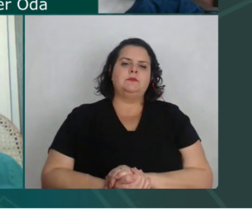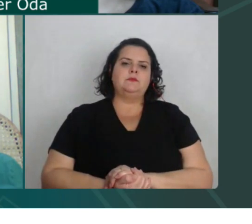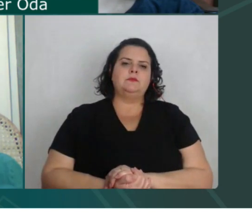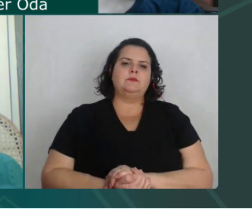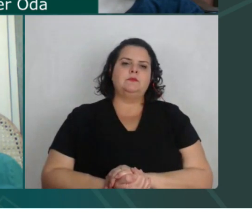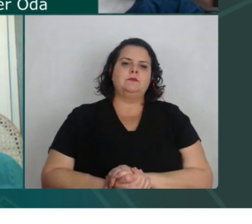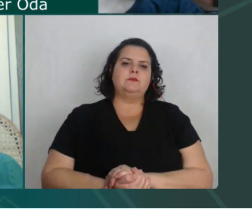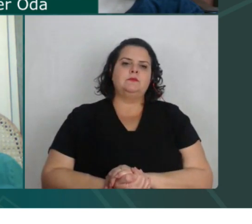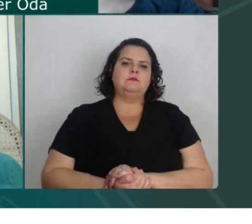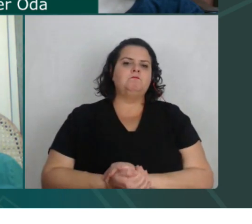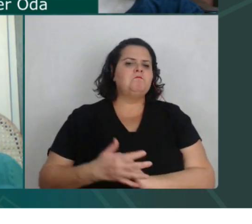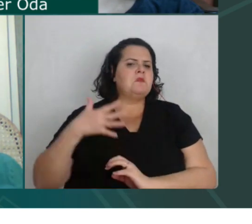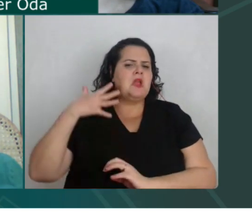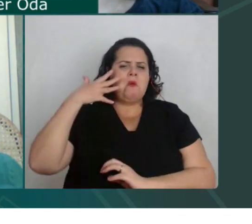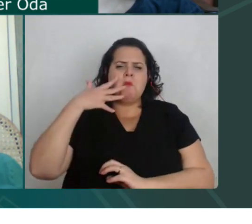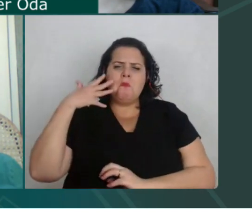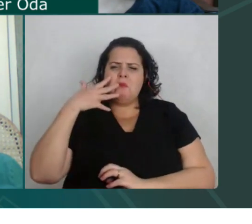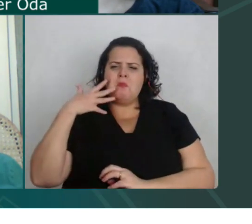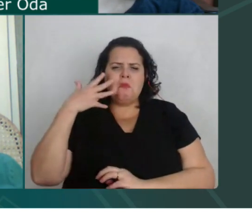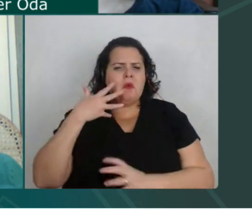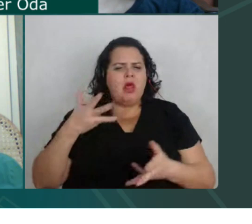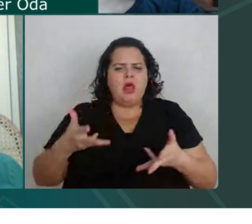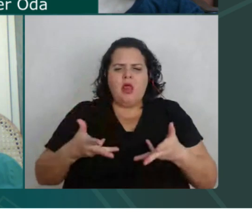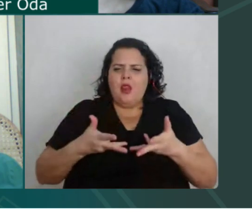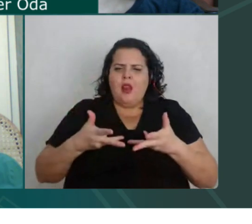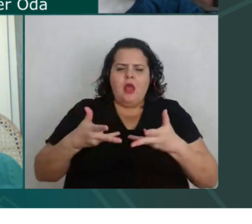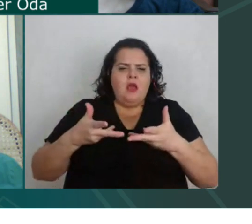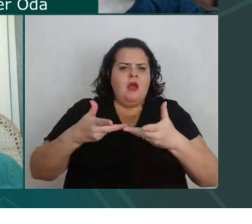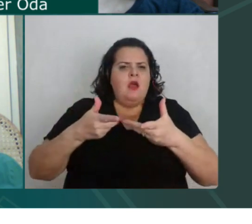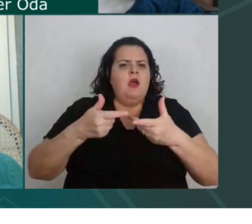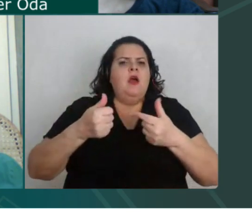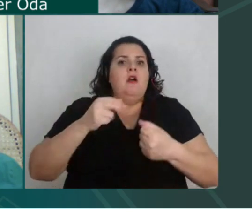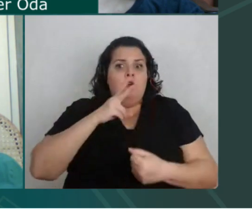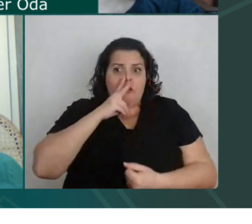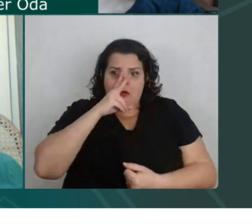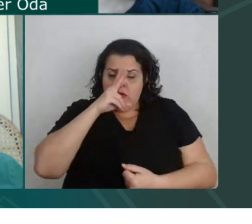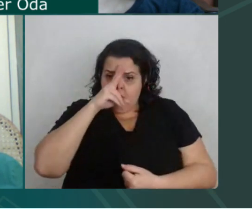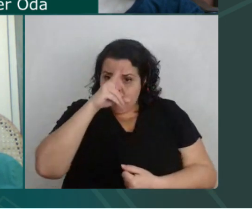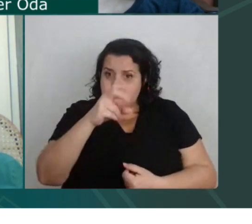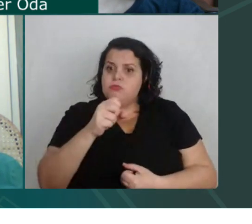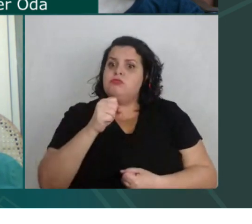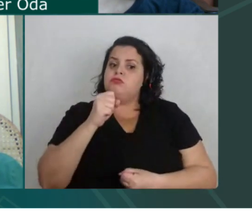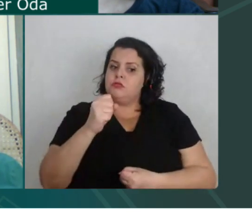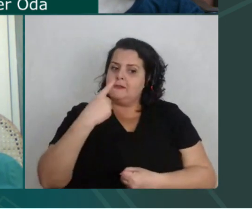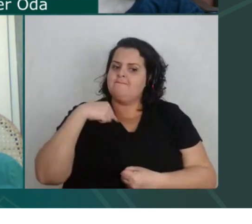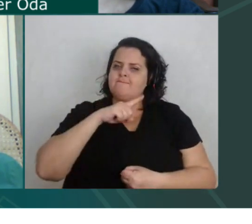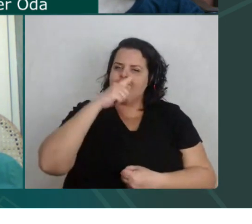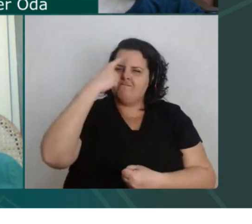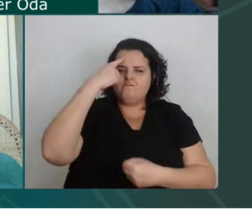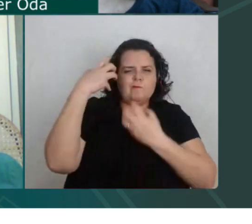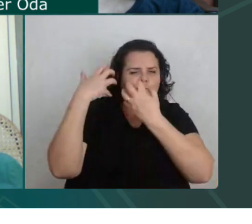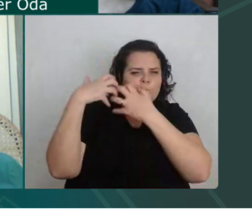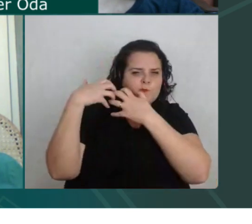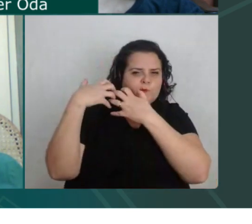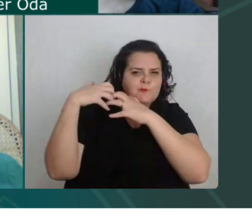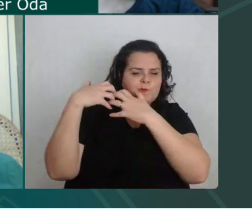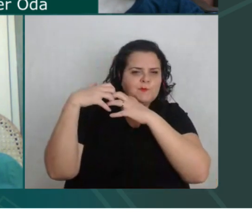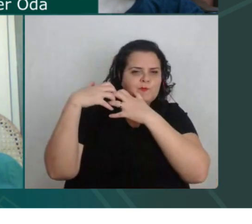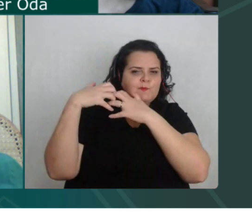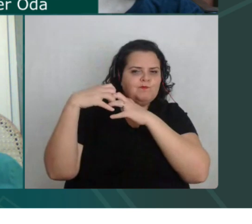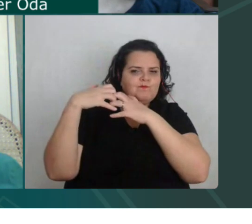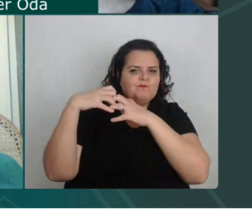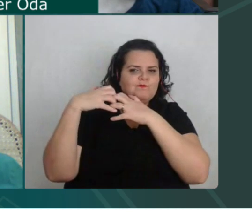foram apresentações muito densas, muito preciosas para reflexão e que estão absolutamente inseridas,